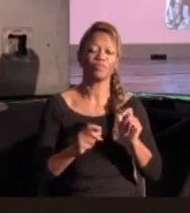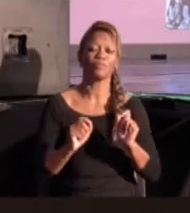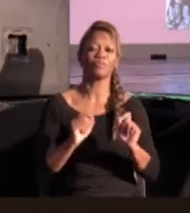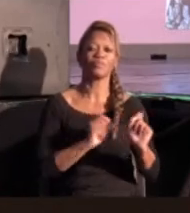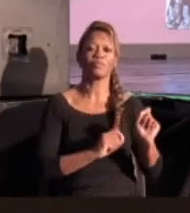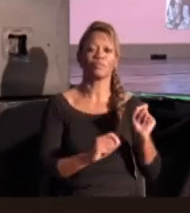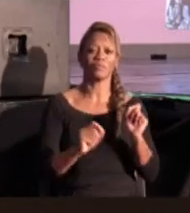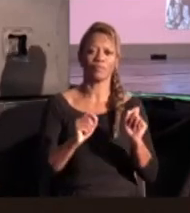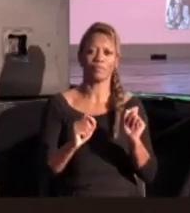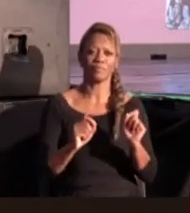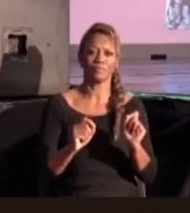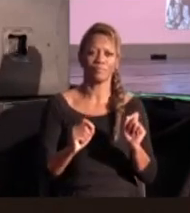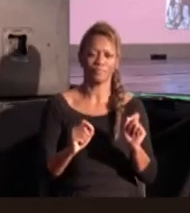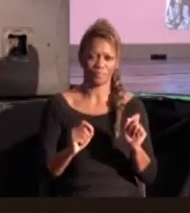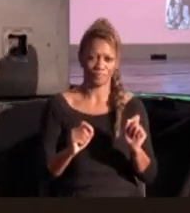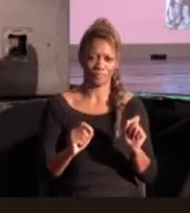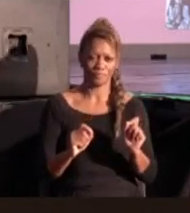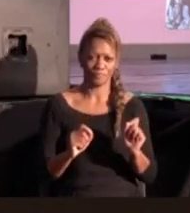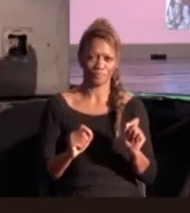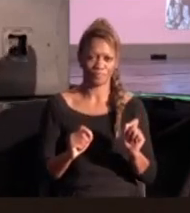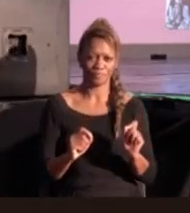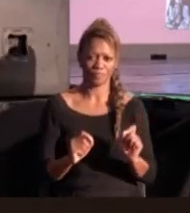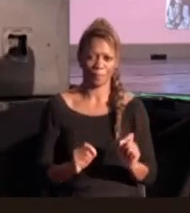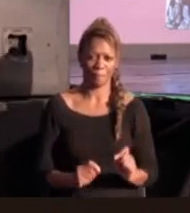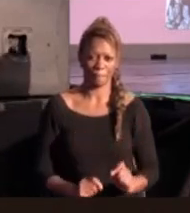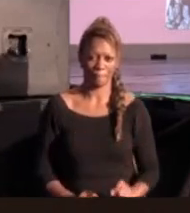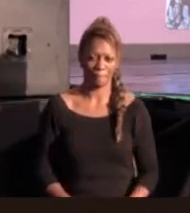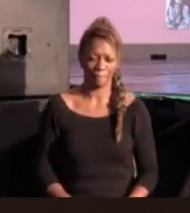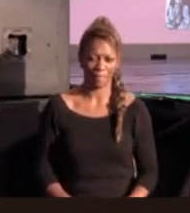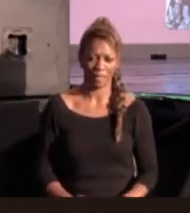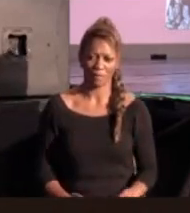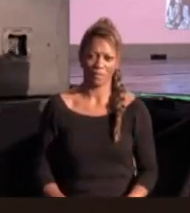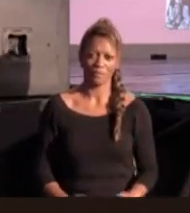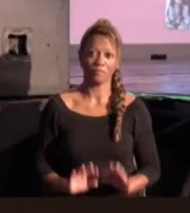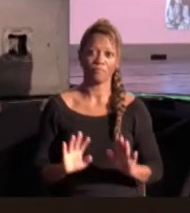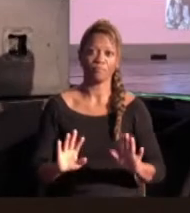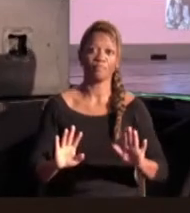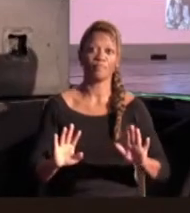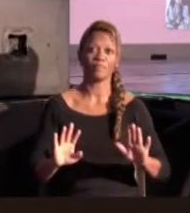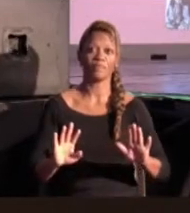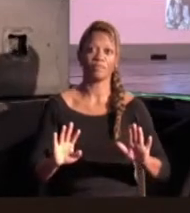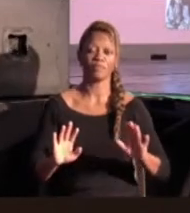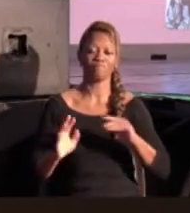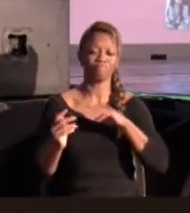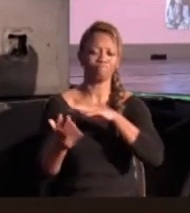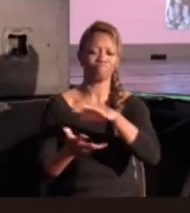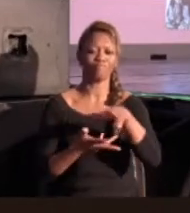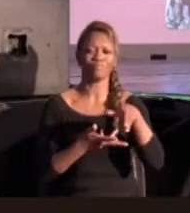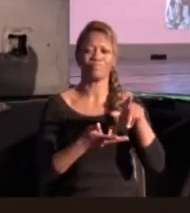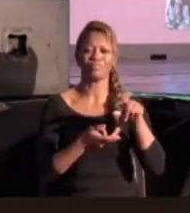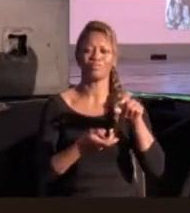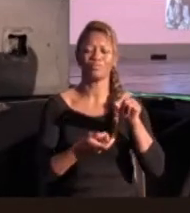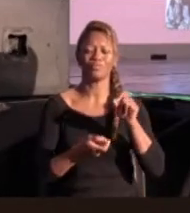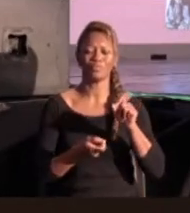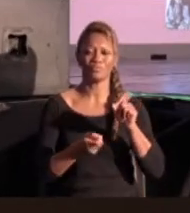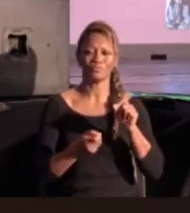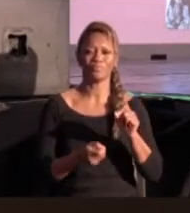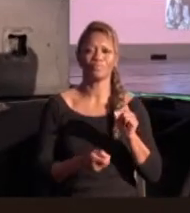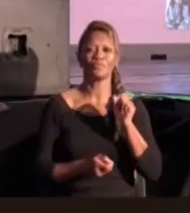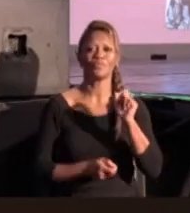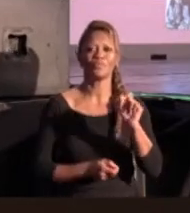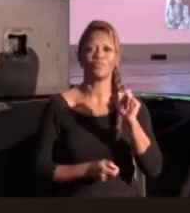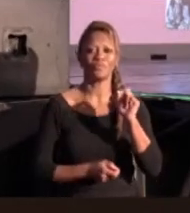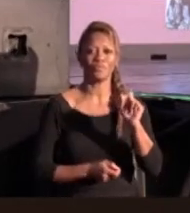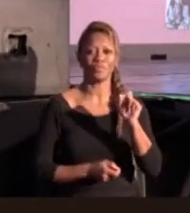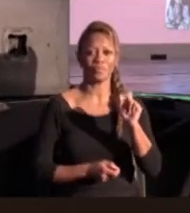seria, segundo a Yumi, é uma perspectiva puramente ocidental, mais do Ocidente. O que eu